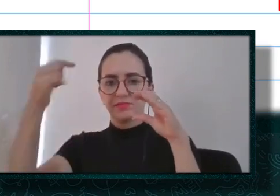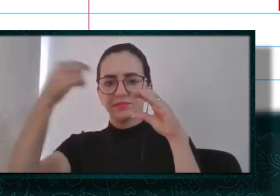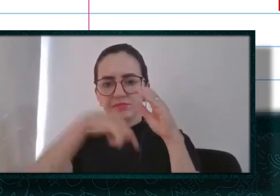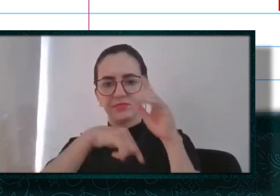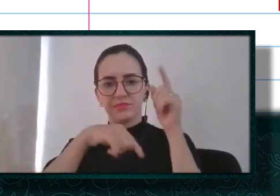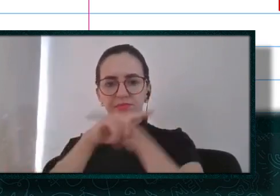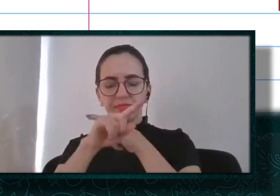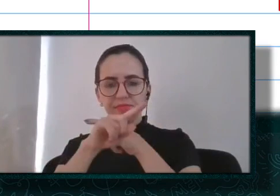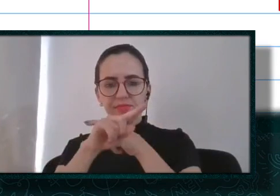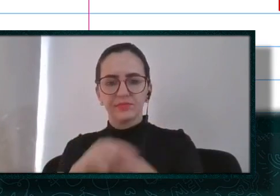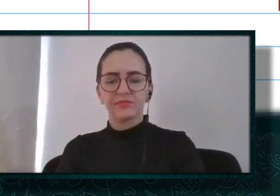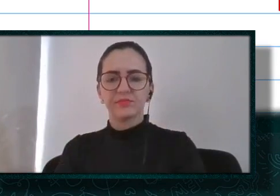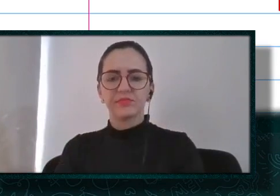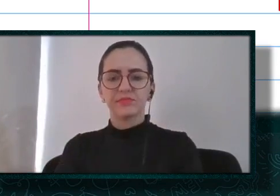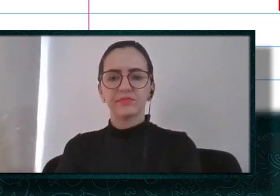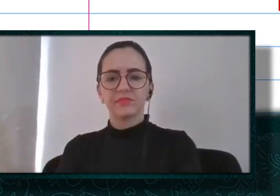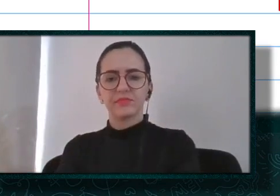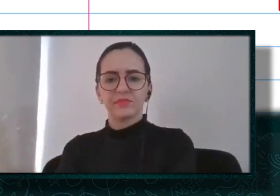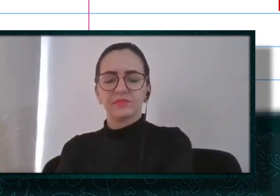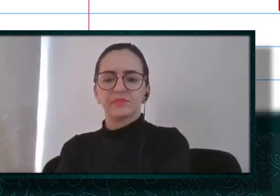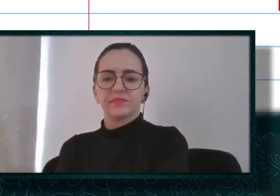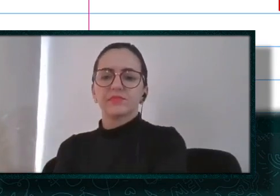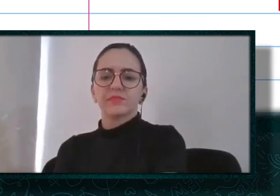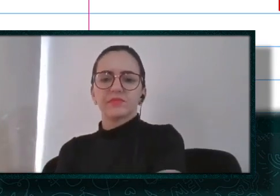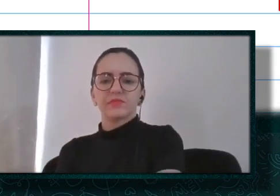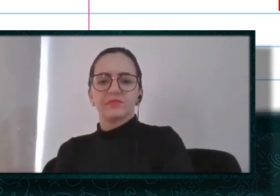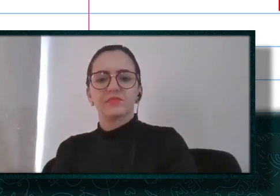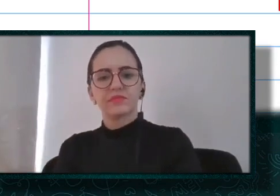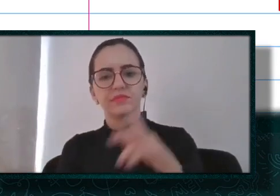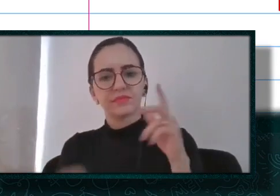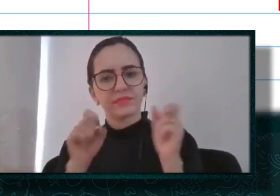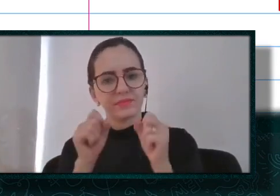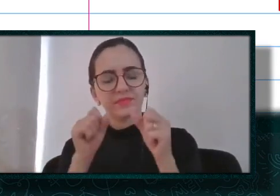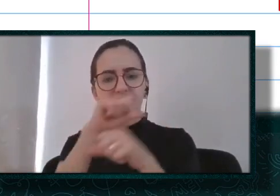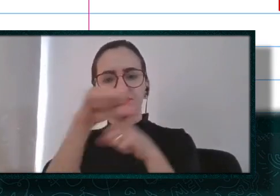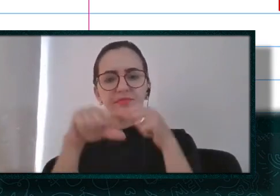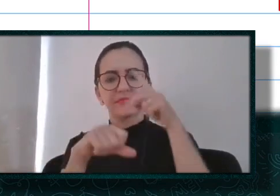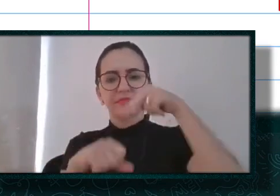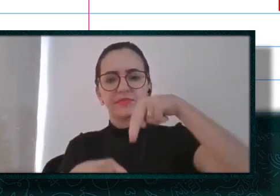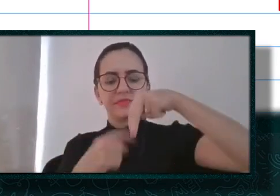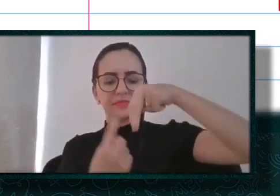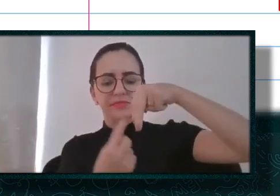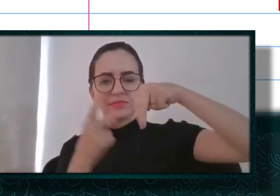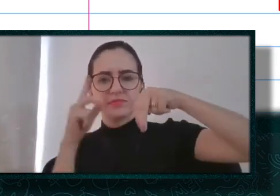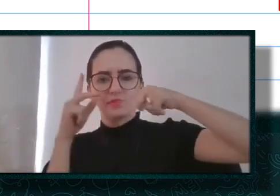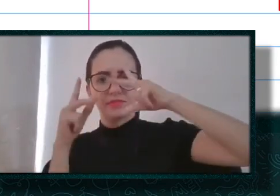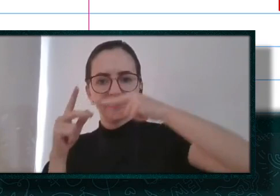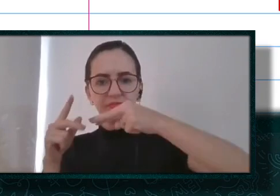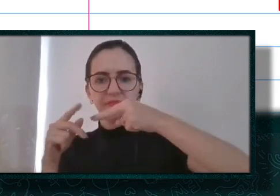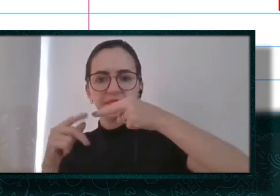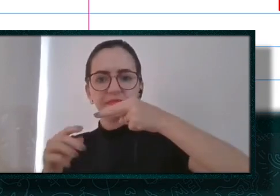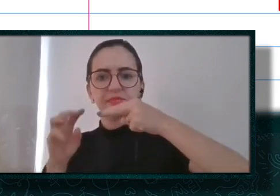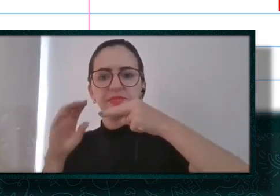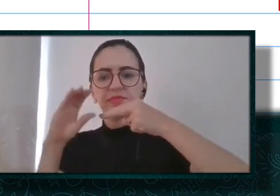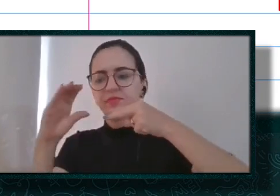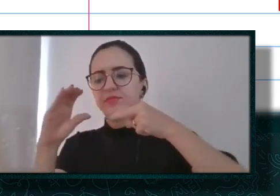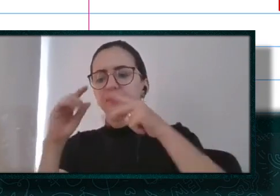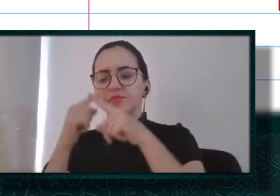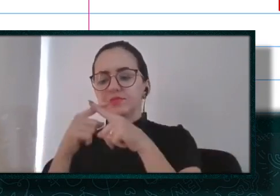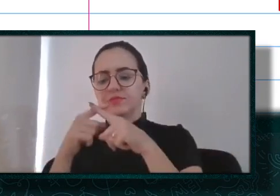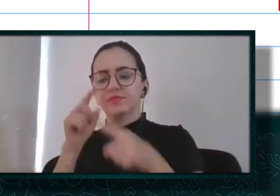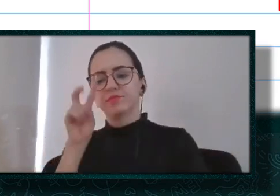eu remonto essa fórmula e ela pode ficar assim, ó. N1 é igual a concentração vezes o volume. Tá